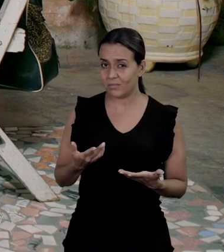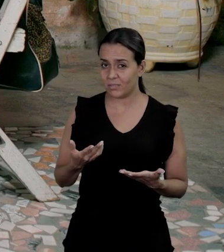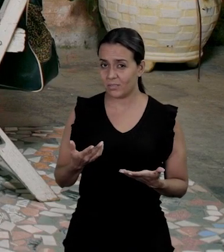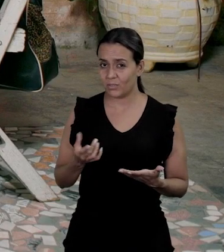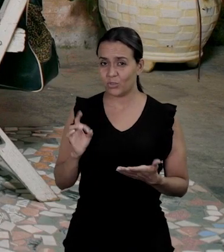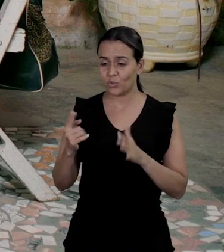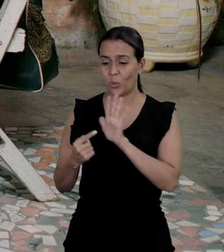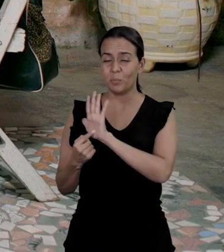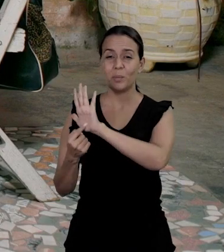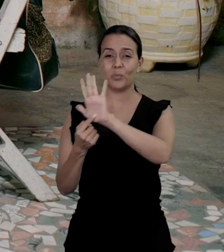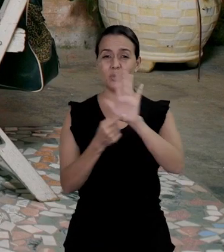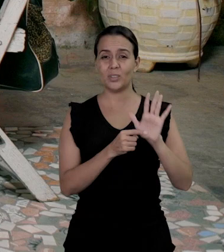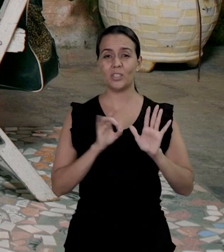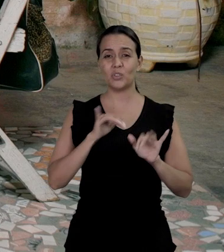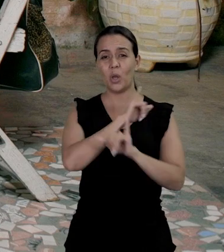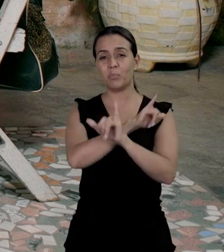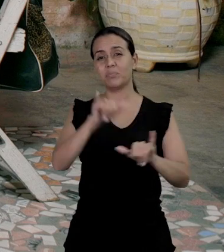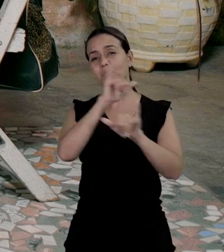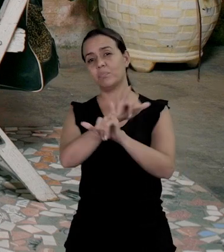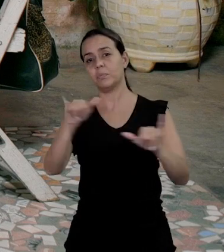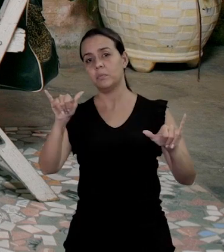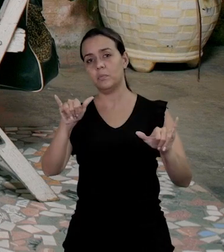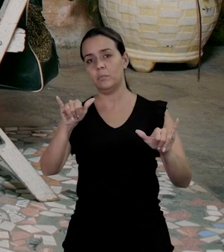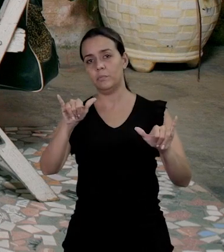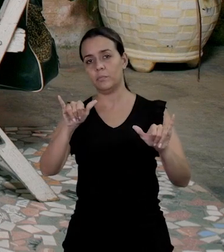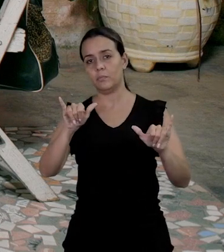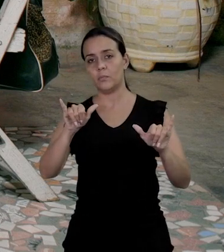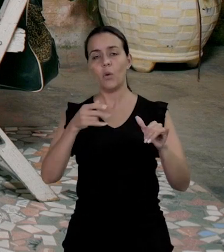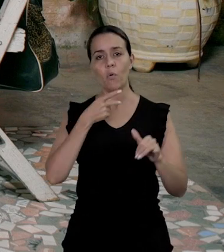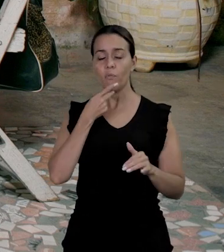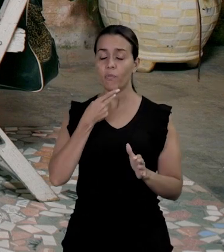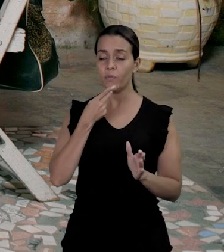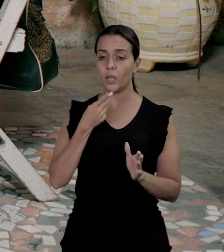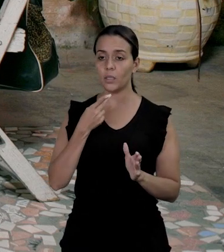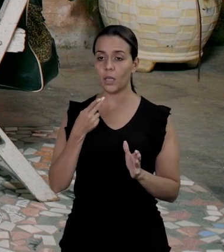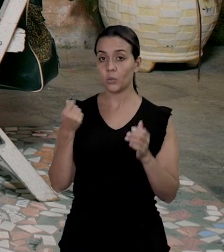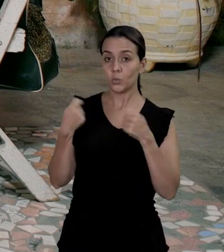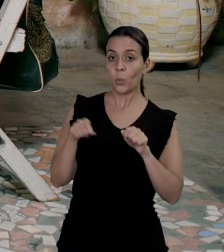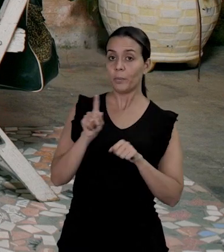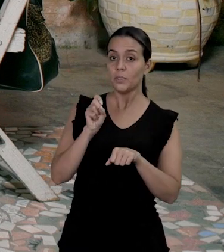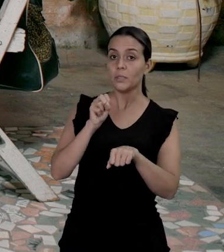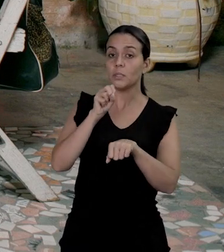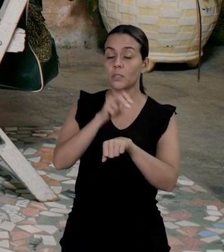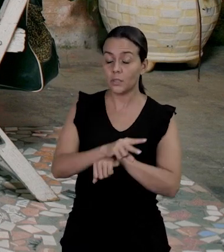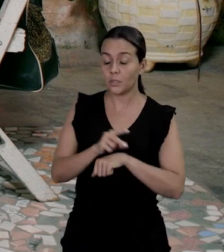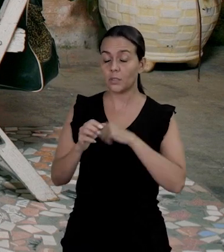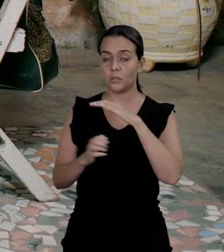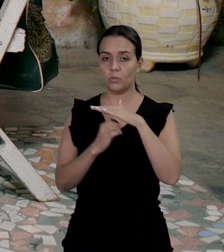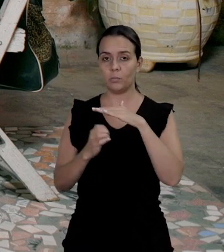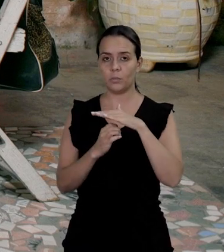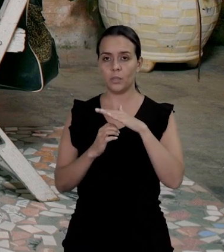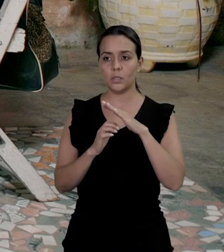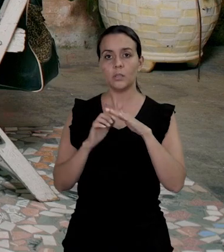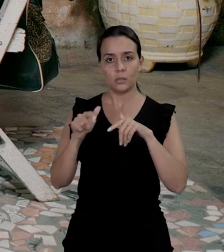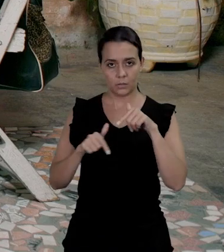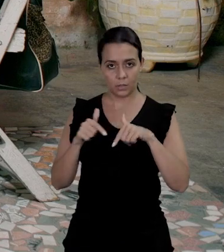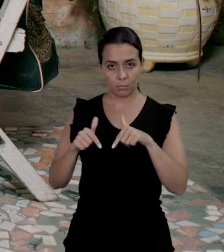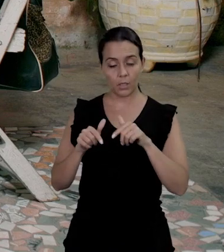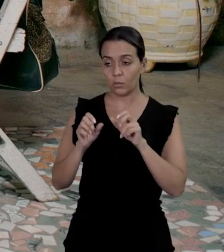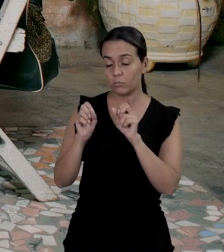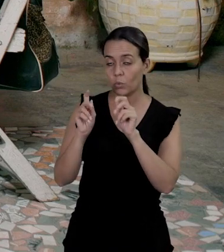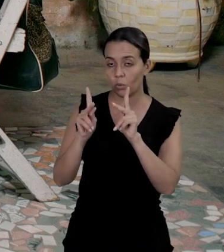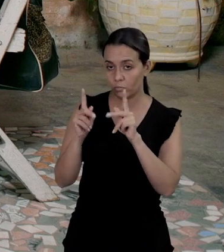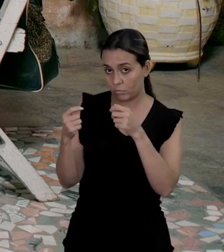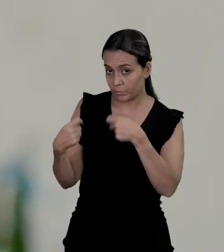Não vou falar que você não precisa de empregabilidade. Tá? E esse é seu tema, inclusive. Eu tô falando que, né? às vezes,